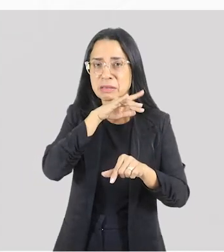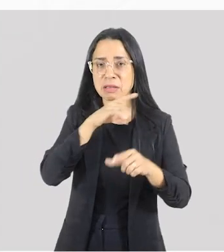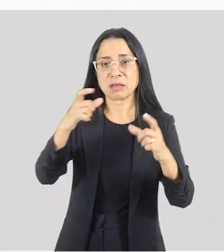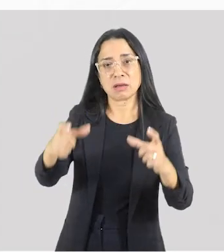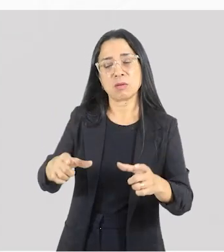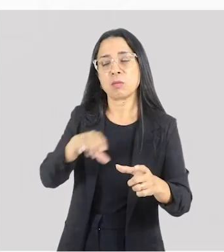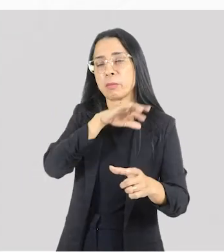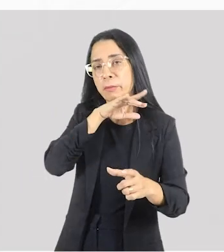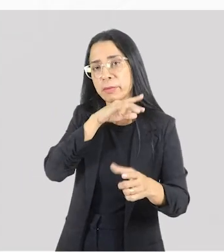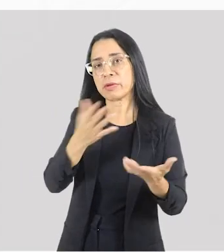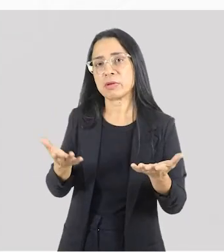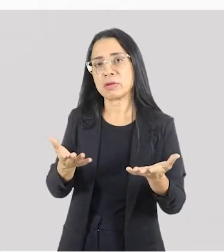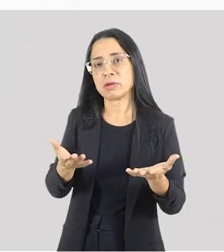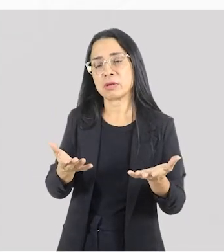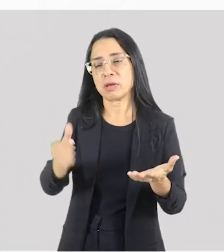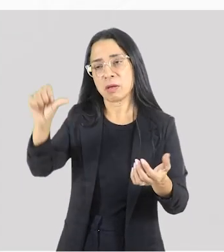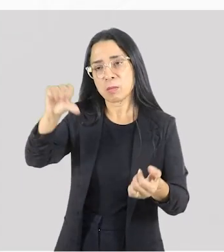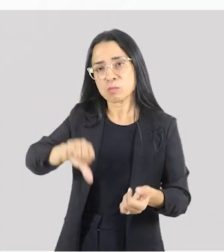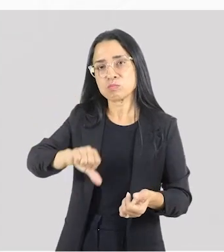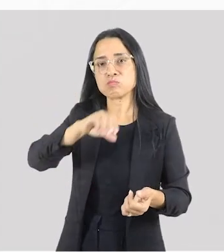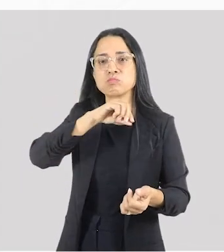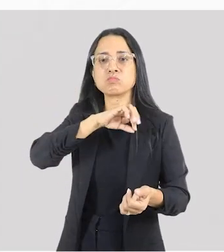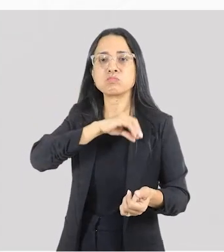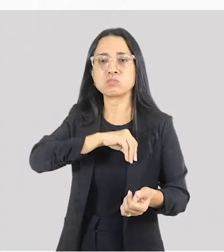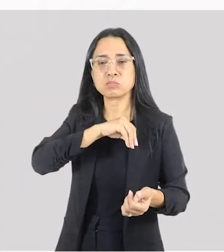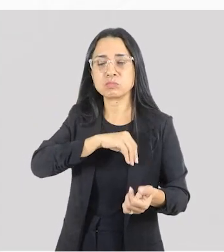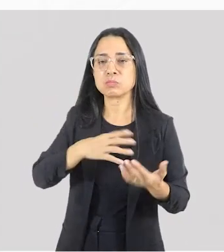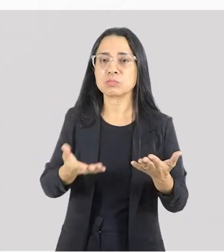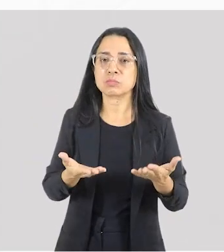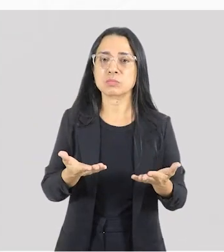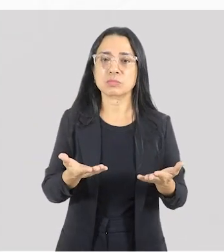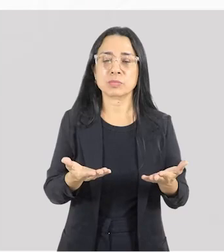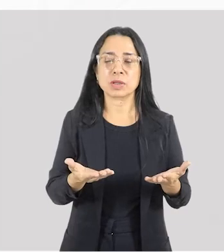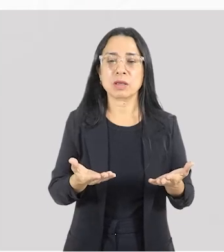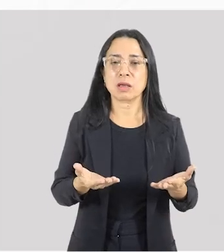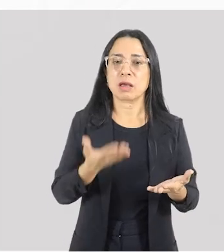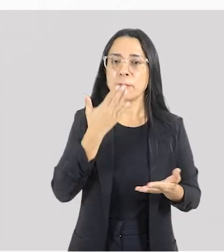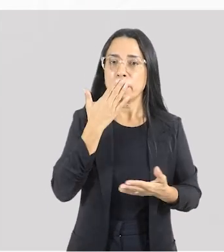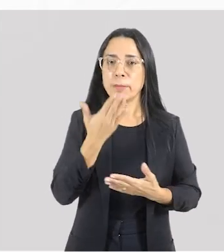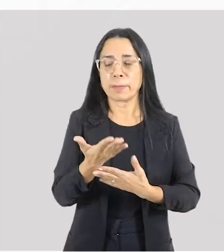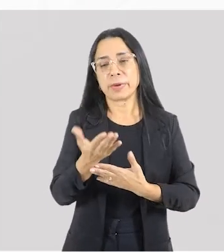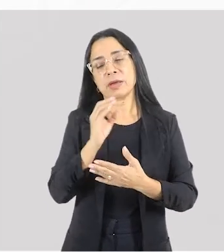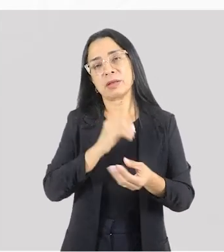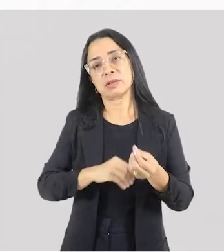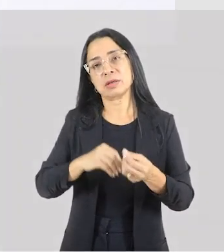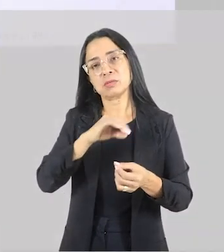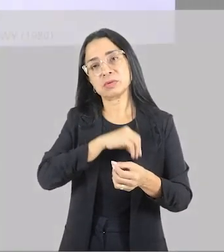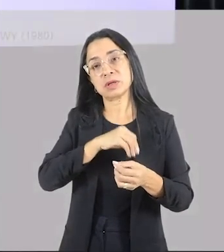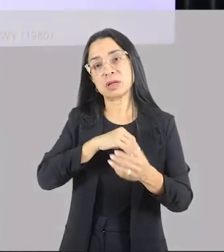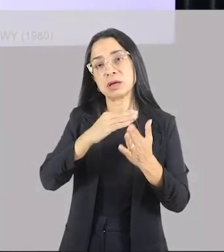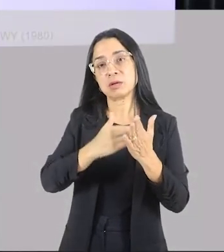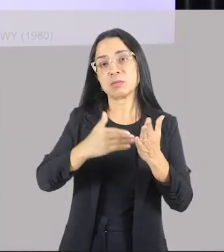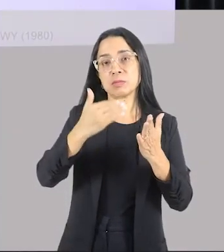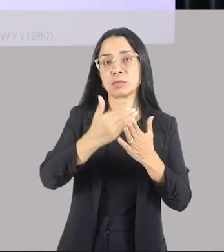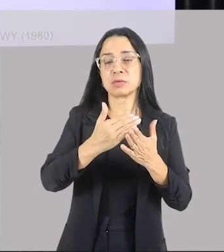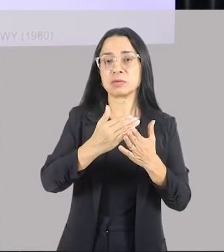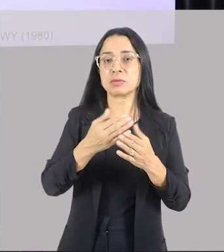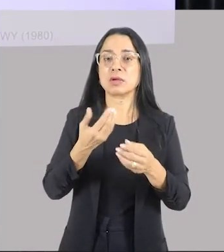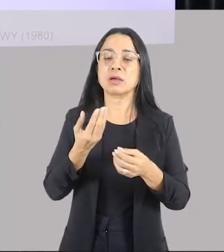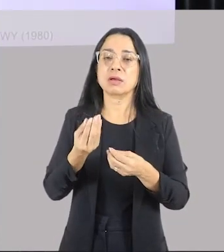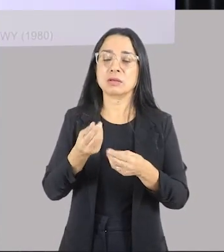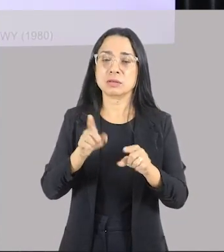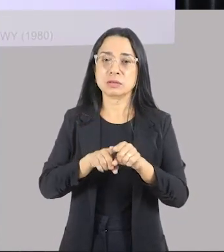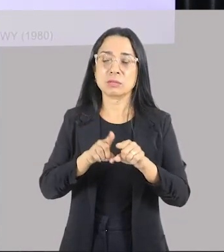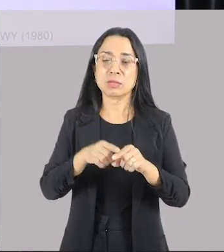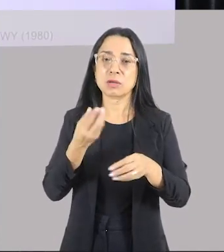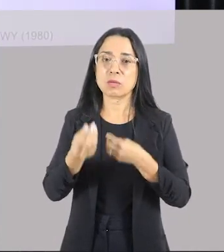baixos, não davam para a sua sobrevivência. Então, eles pedem, né, os salários superiores e também melhores condições de trabalho, é uma